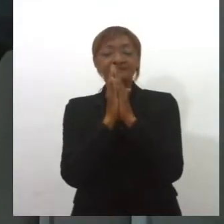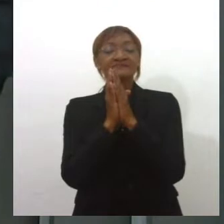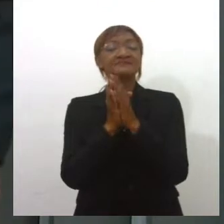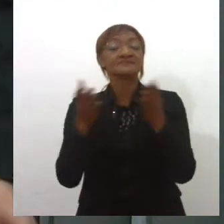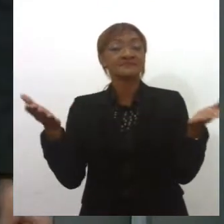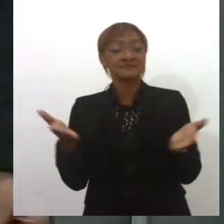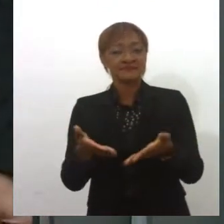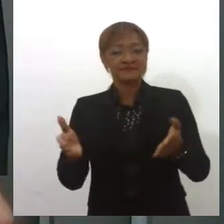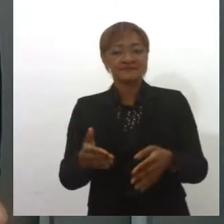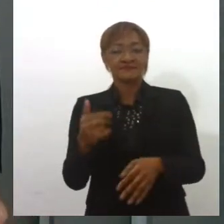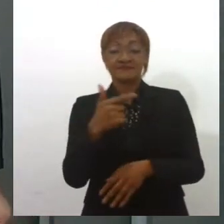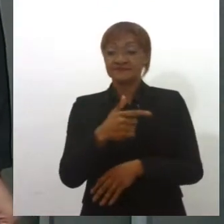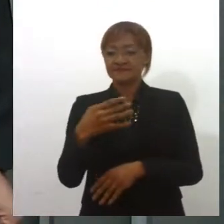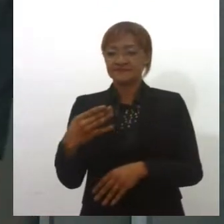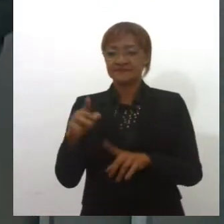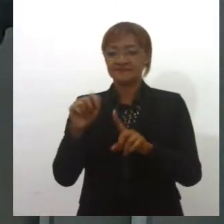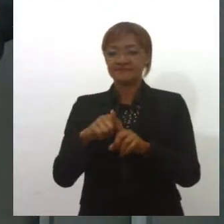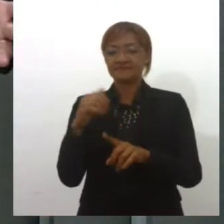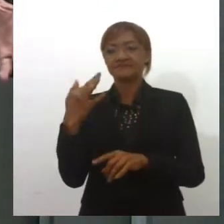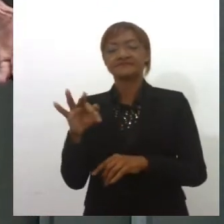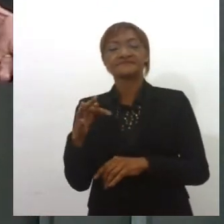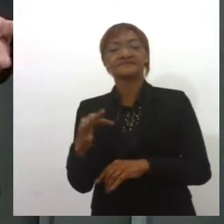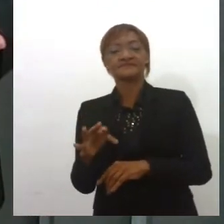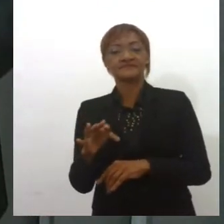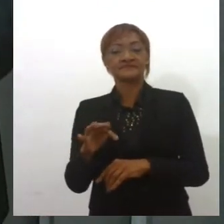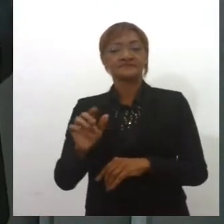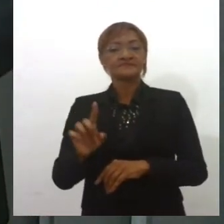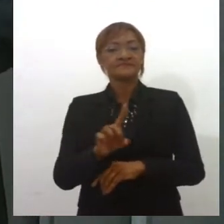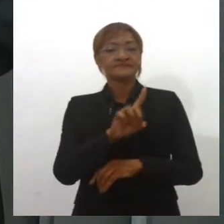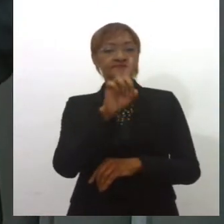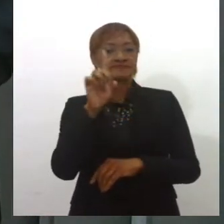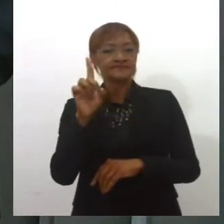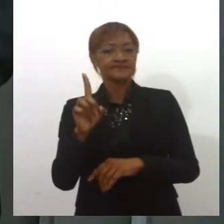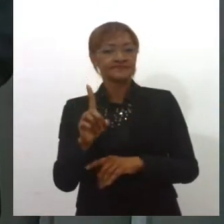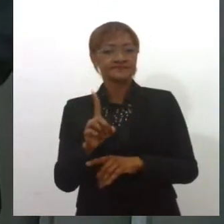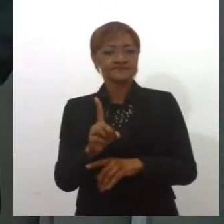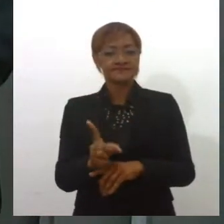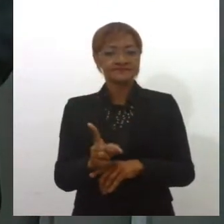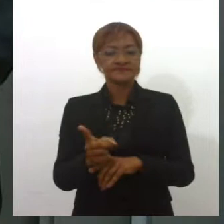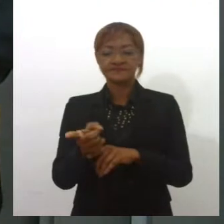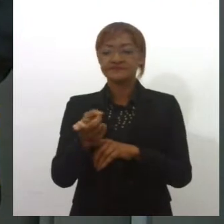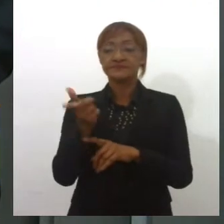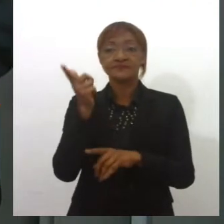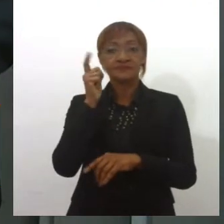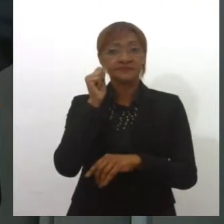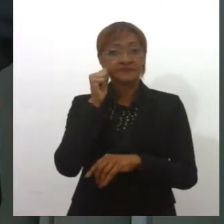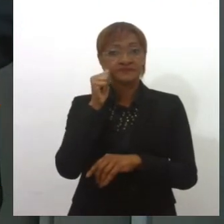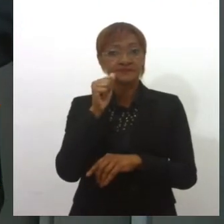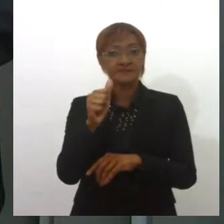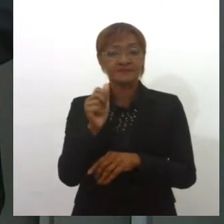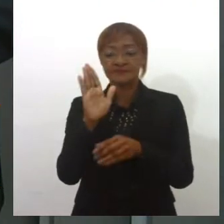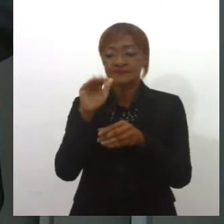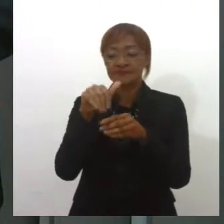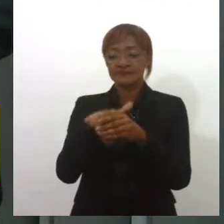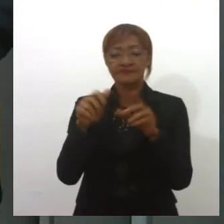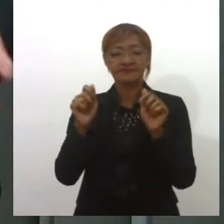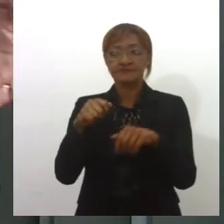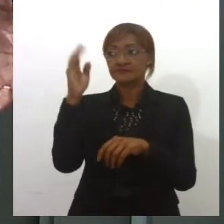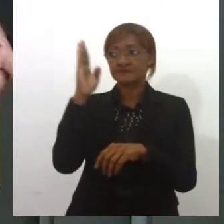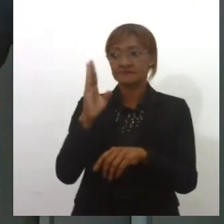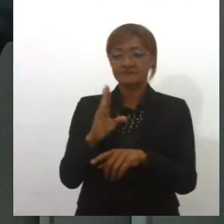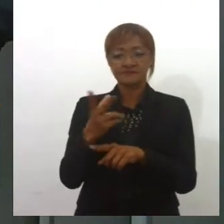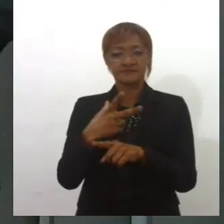Hoje, 24 de fevereiro, é celebrado o Dia da Conquista do Voto Feminino no Brasil. Em 1932,